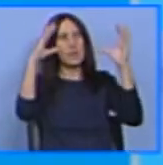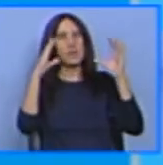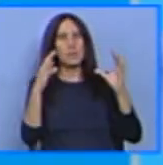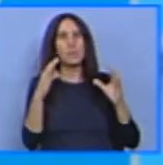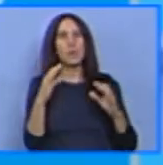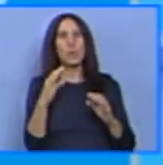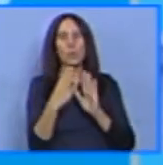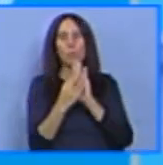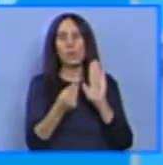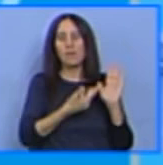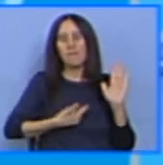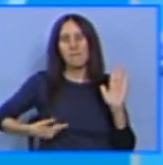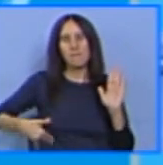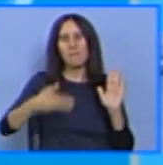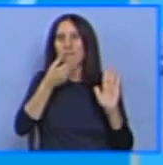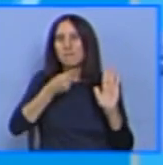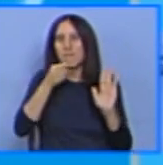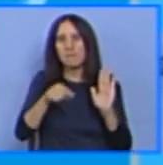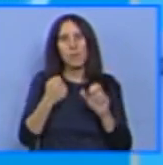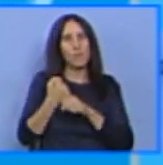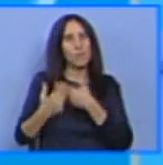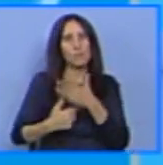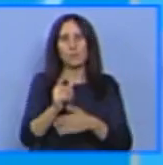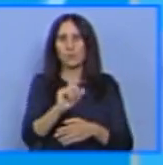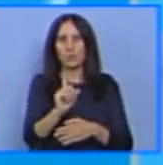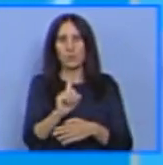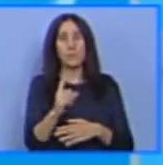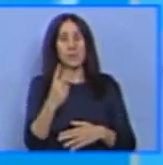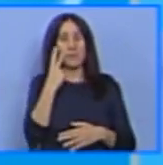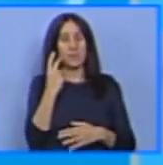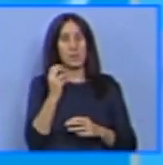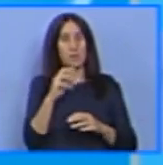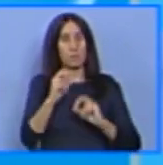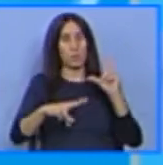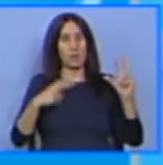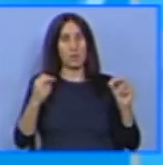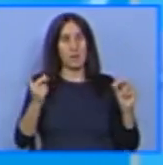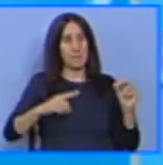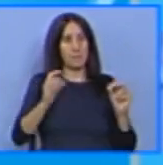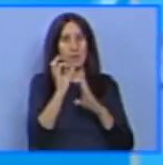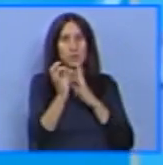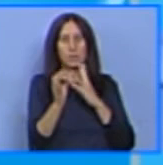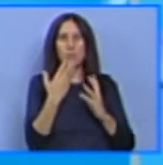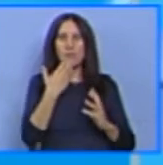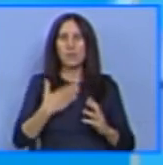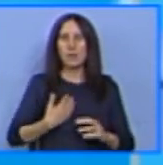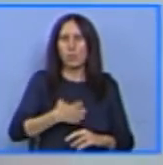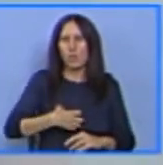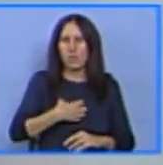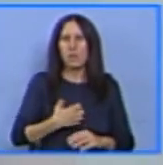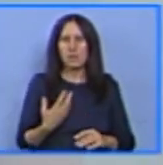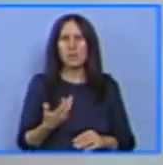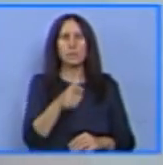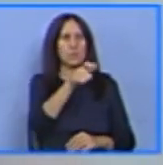o velho modelo da secularização, de facto, não funciona. Em muitos aspectos da vida moderna, que são, de facto, muito perturbadores, as